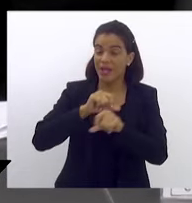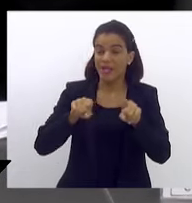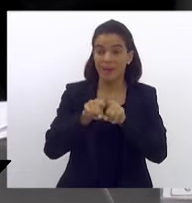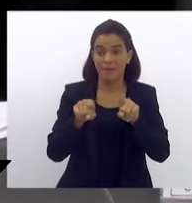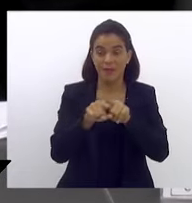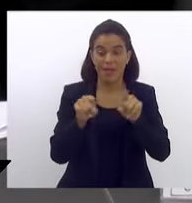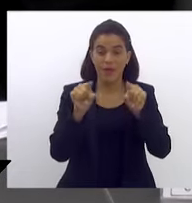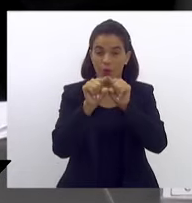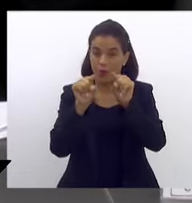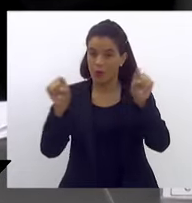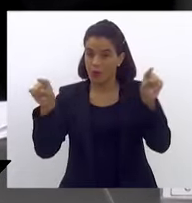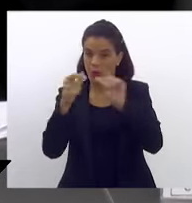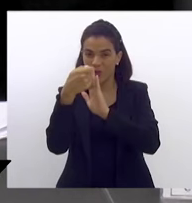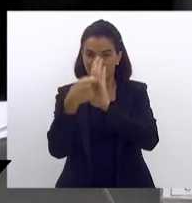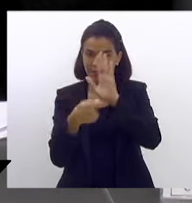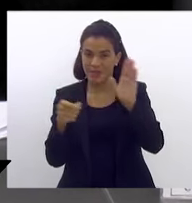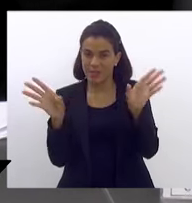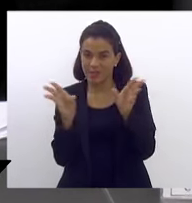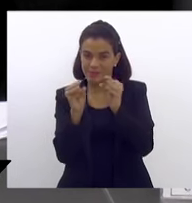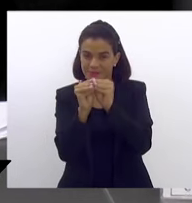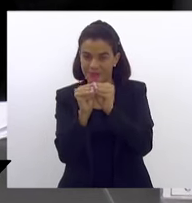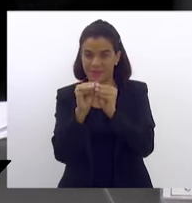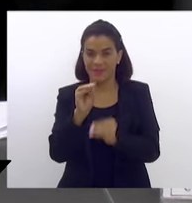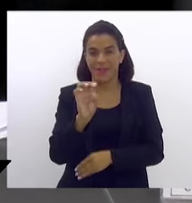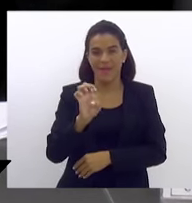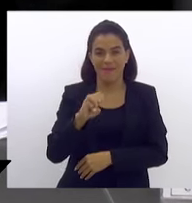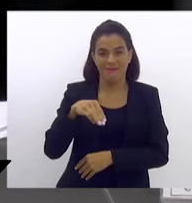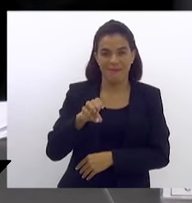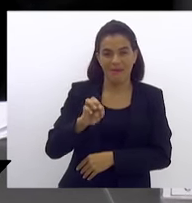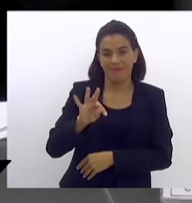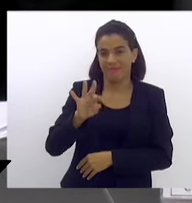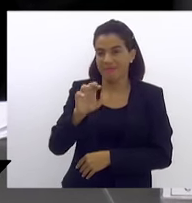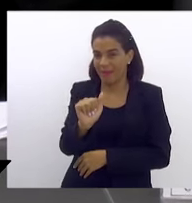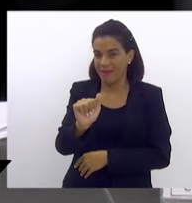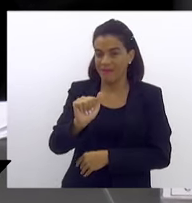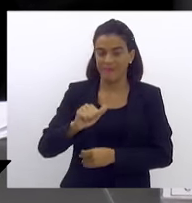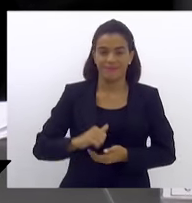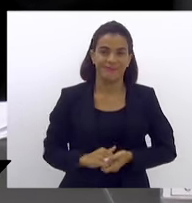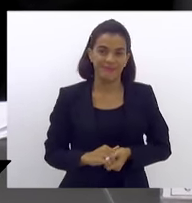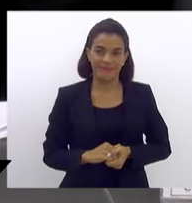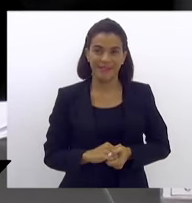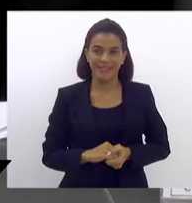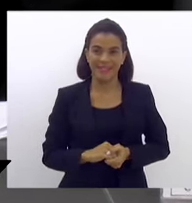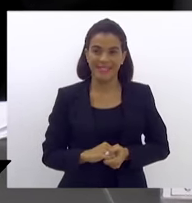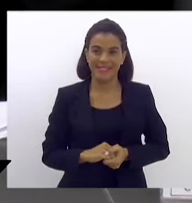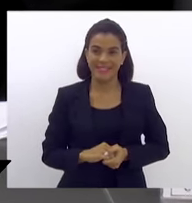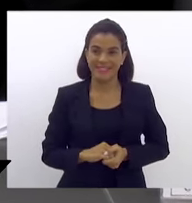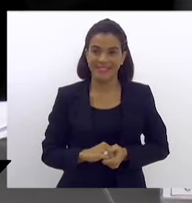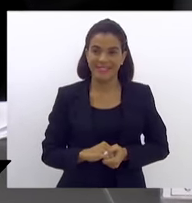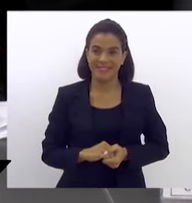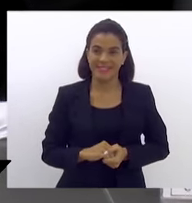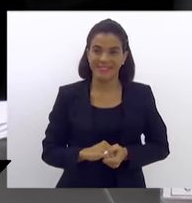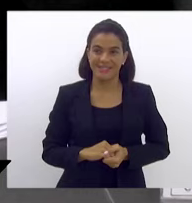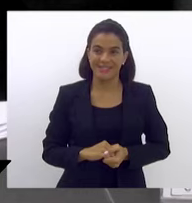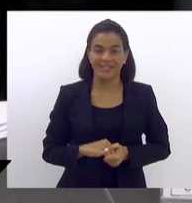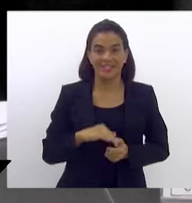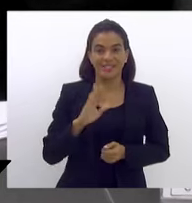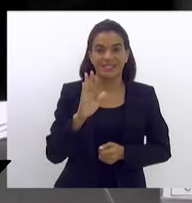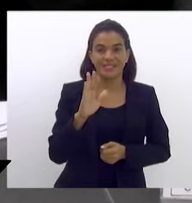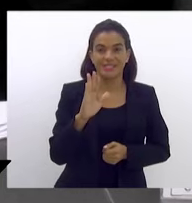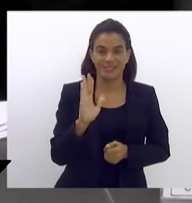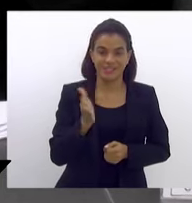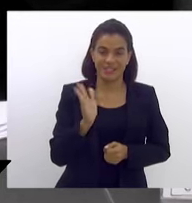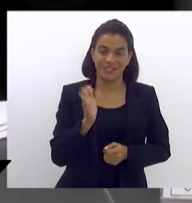enta que tem um erro Ele come uma letra Na ementa Então é só para o parecer do deputado já levou em